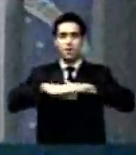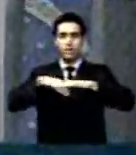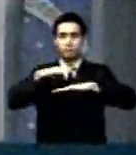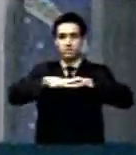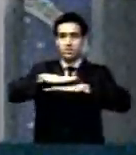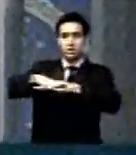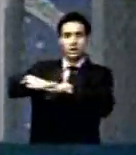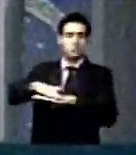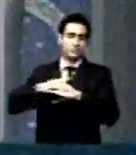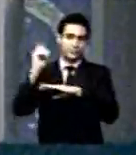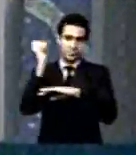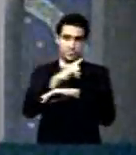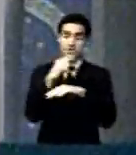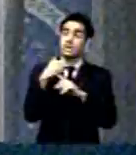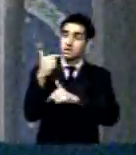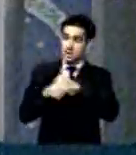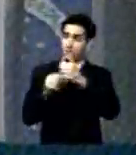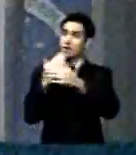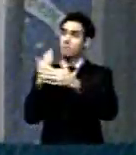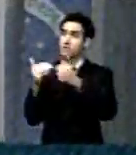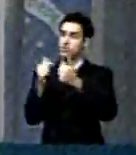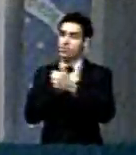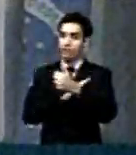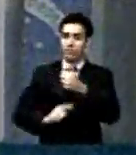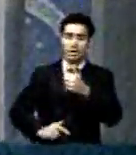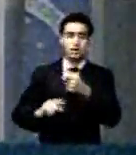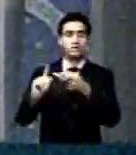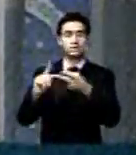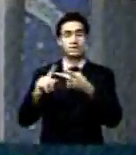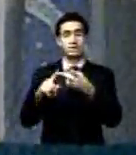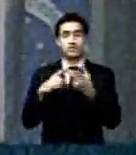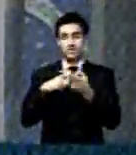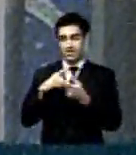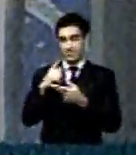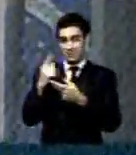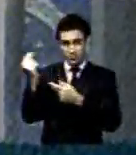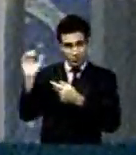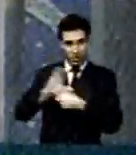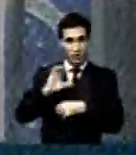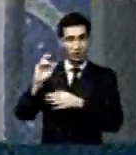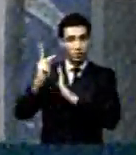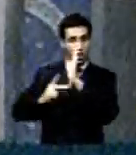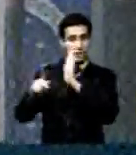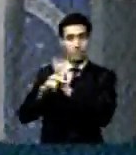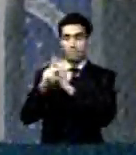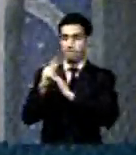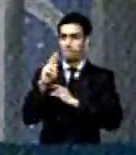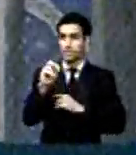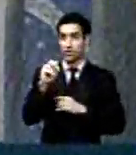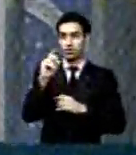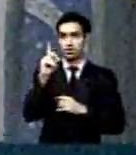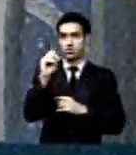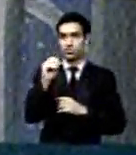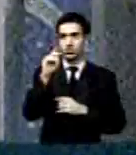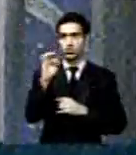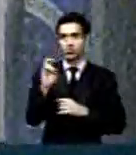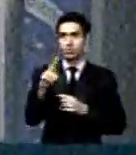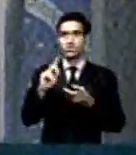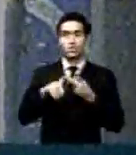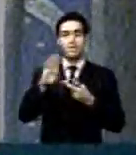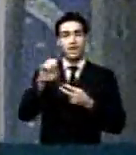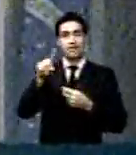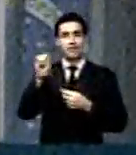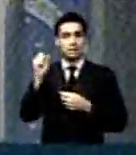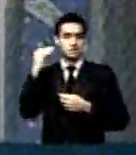estamos trabalhando junto ao governo do estado, agora com recurso do PRODETUR, bem como também recurso do BNDES, para